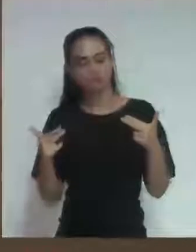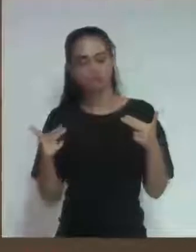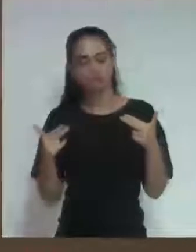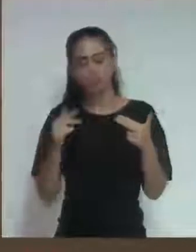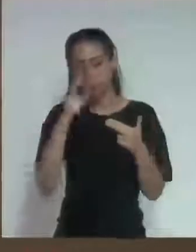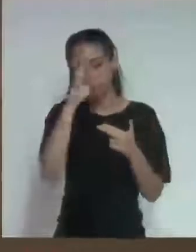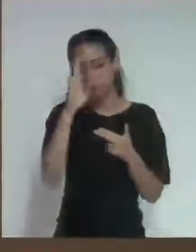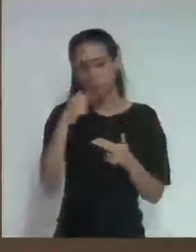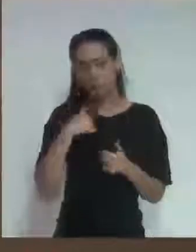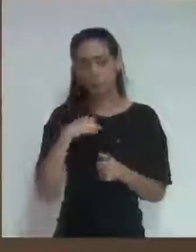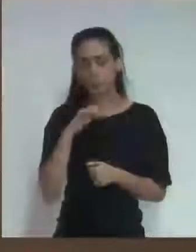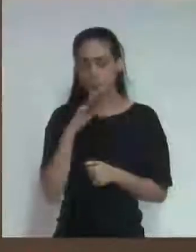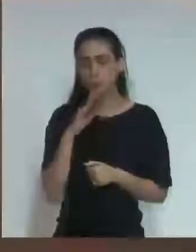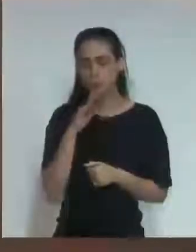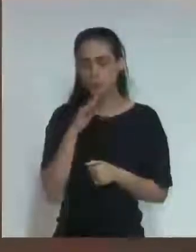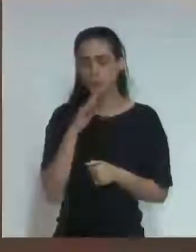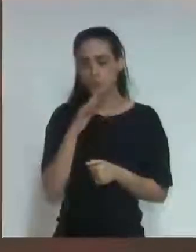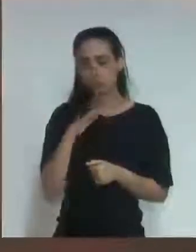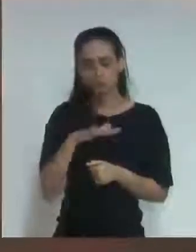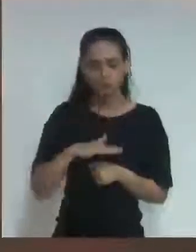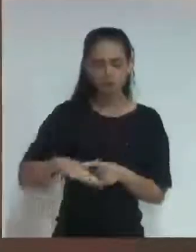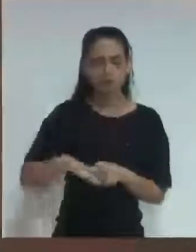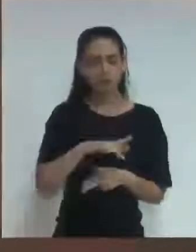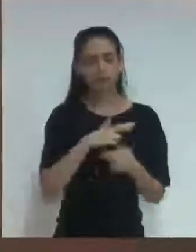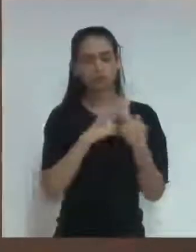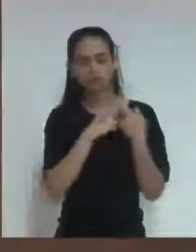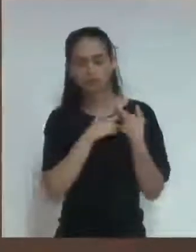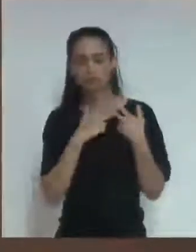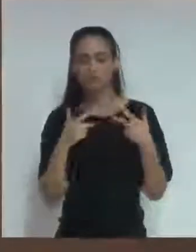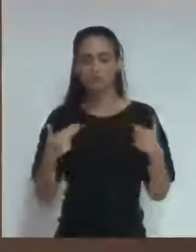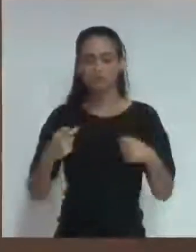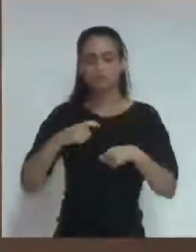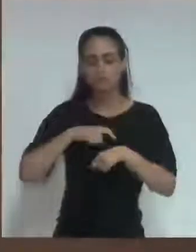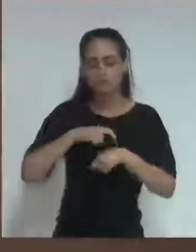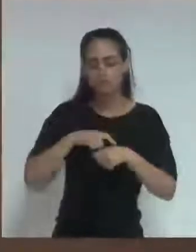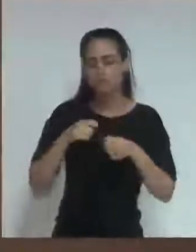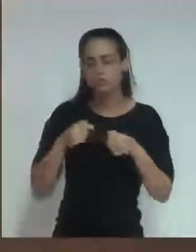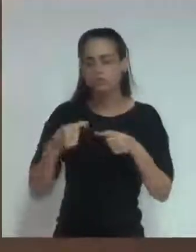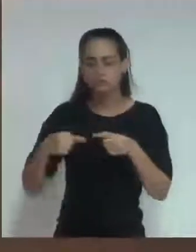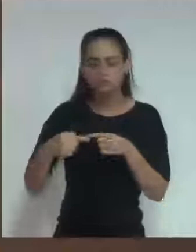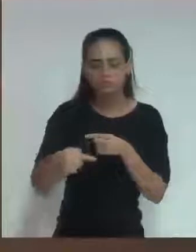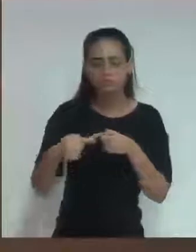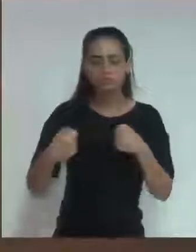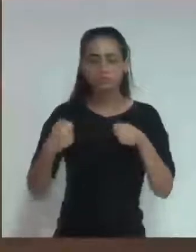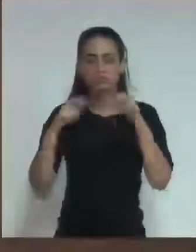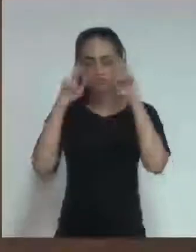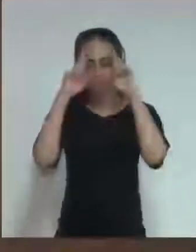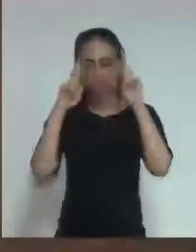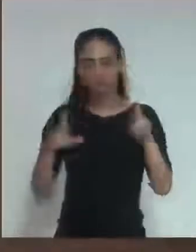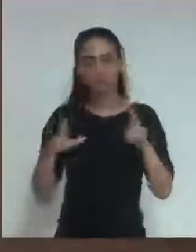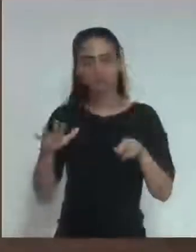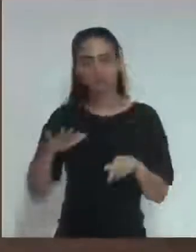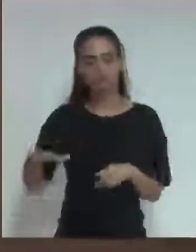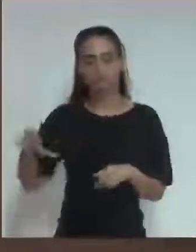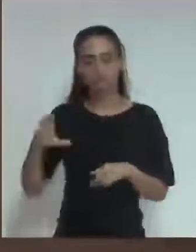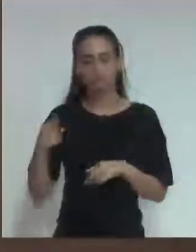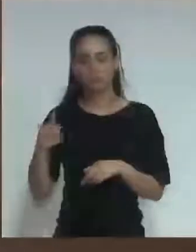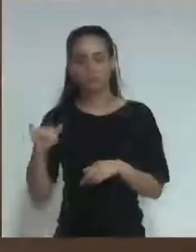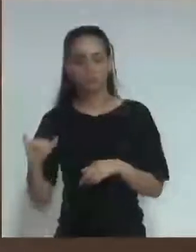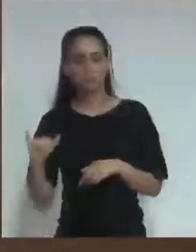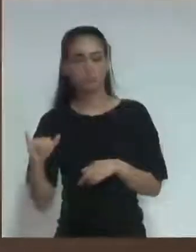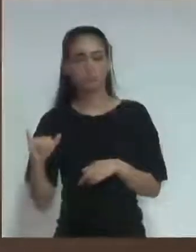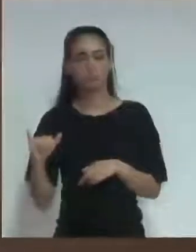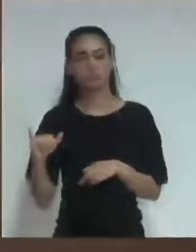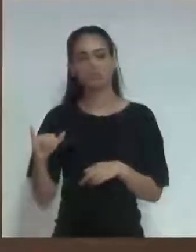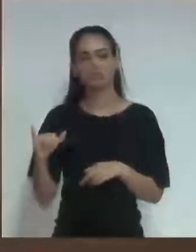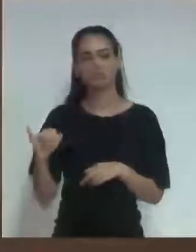conhecer o que você está fazendo, o que você está trabalhando, conhecer os prazos e tudo, né? Volto a dizer, CPI, Comissão de Prestações, não é só para